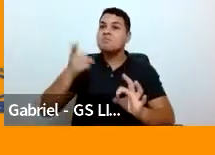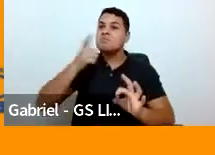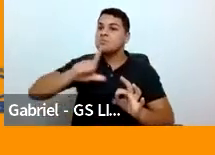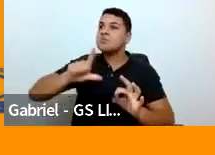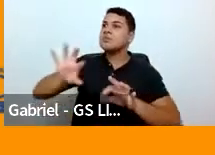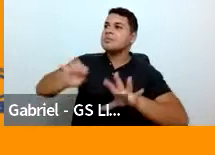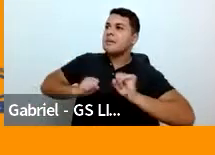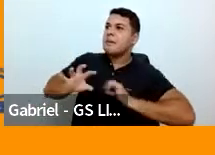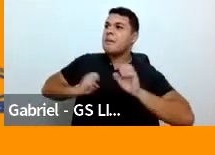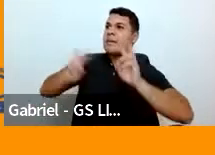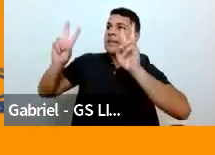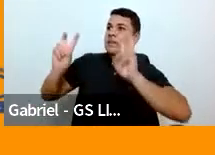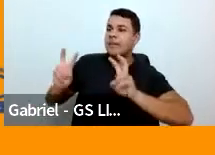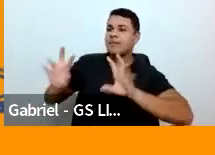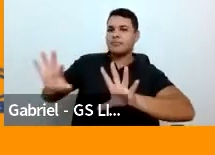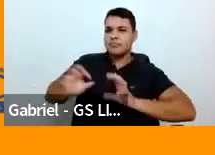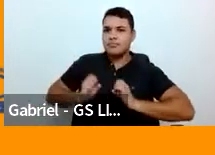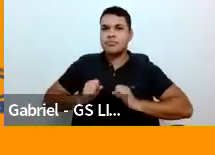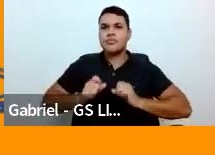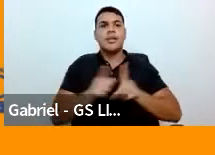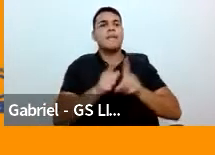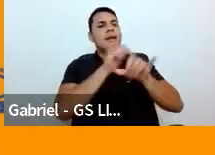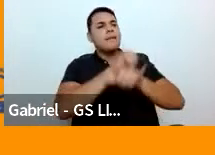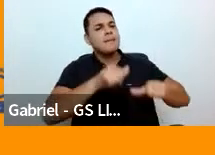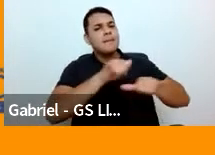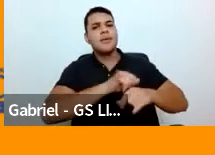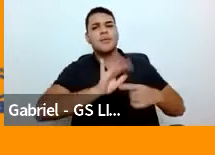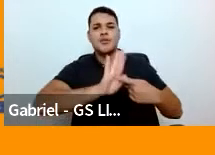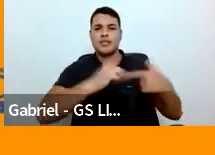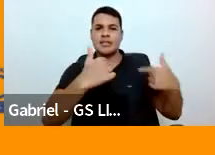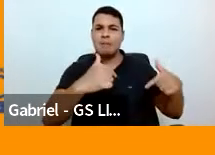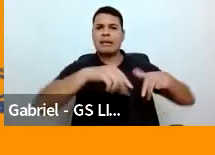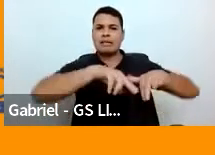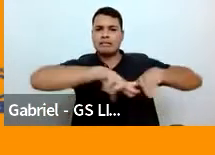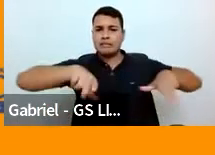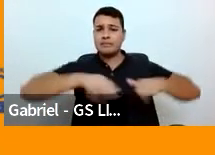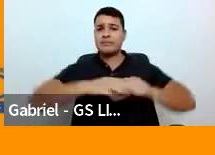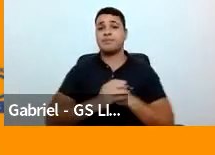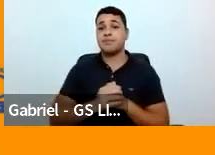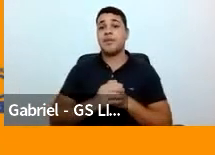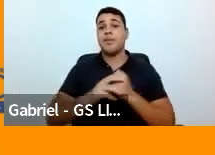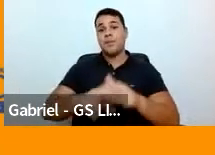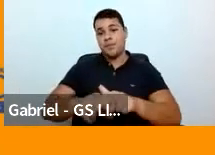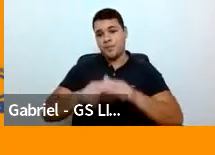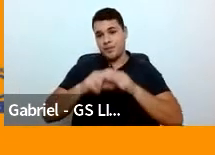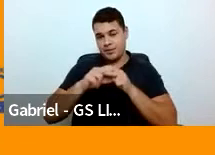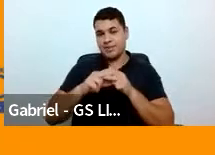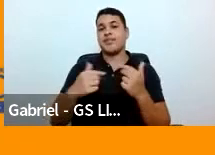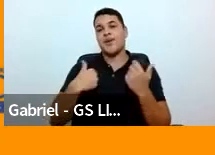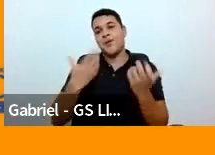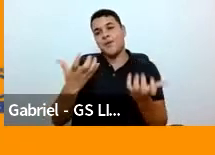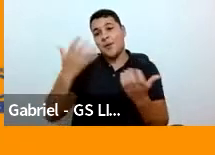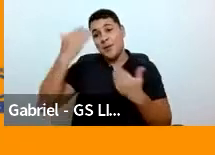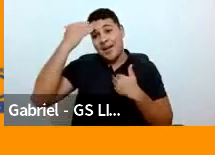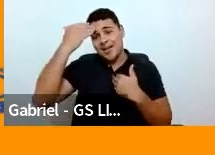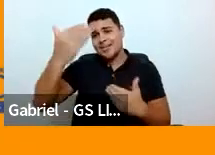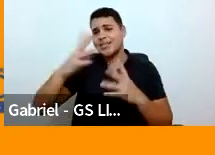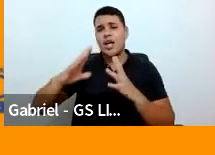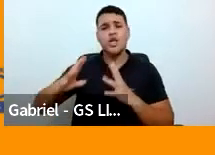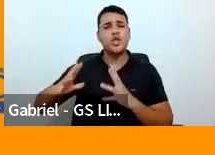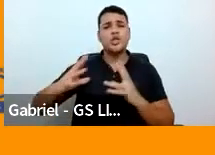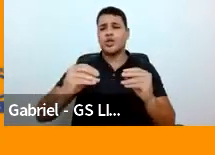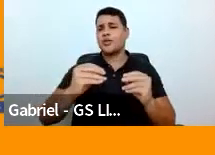pela equidade, né. Então, assim, queria deixar aí também, assim, desde já, o meu agradecimento, né, a toda a